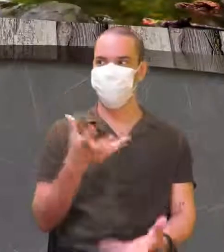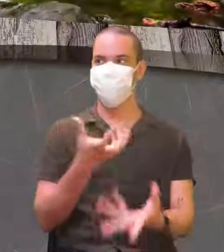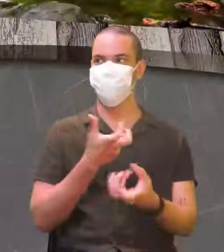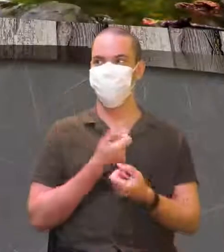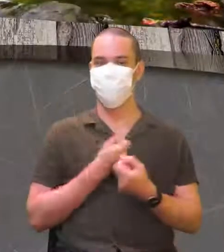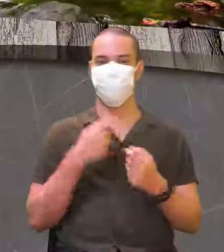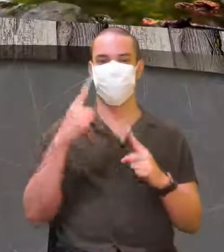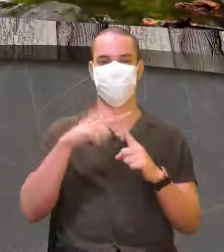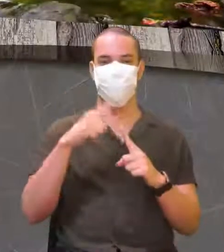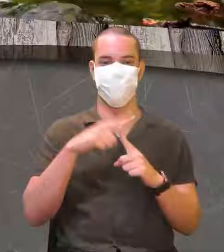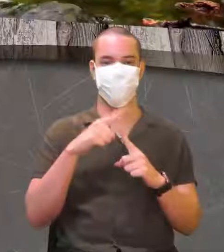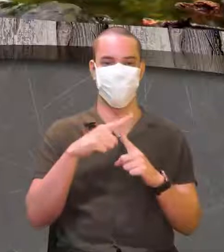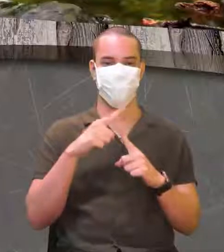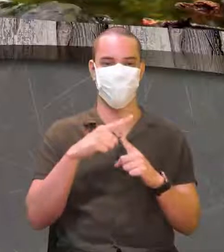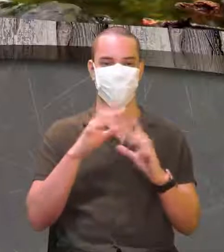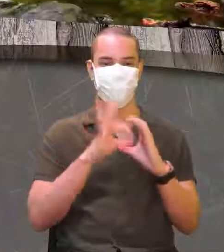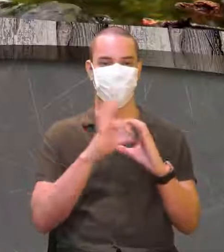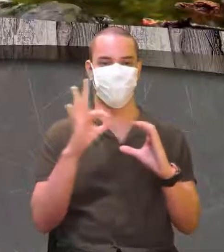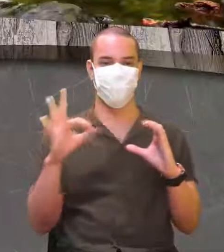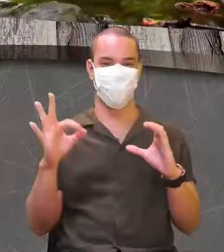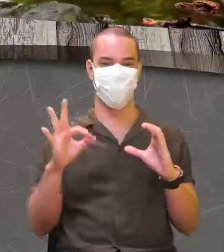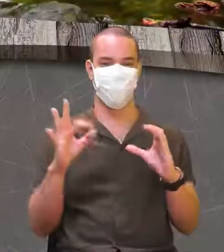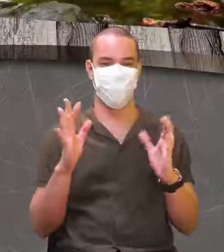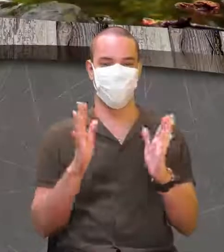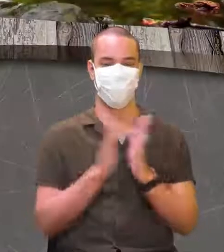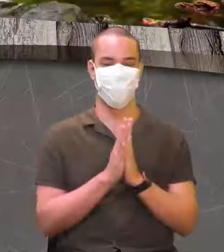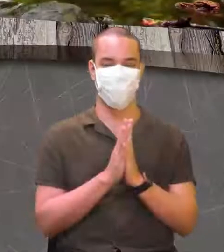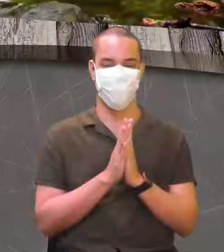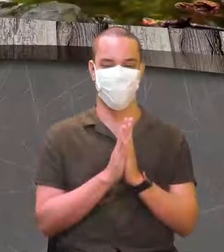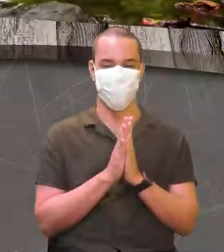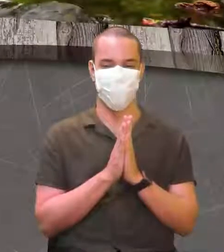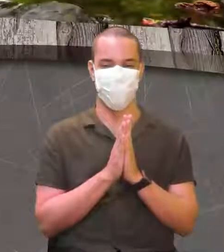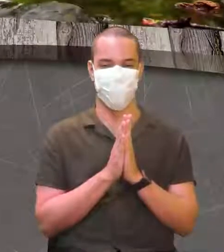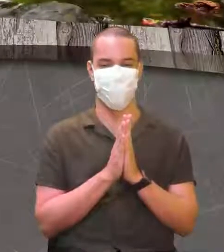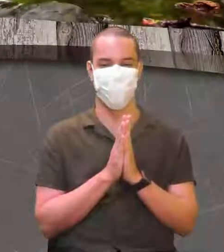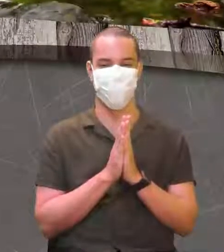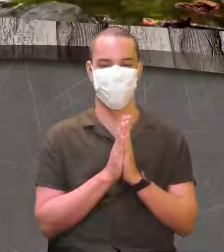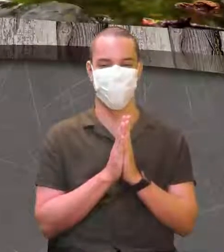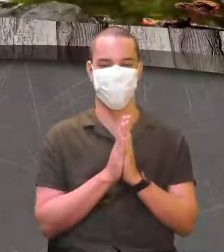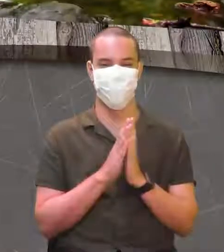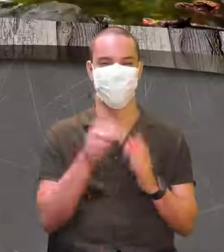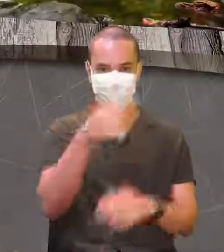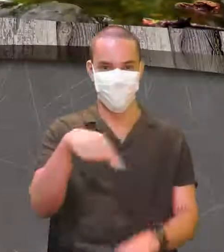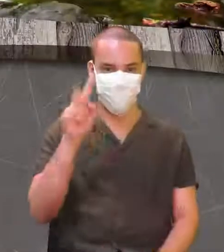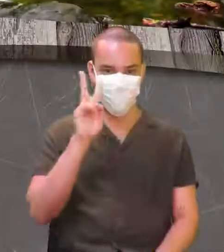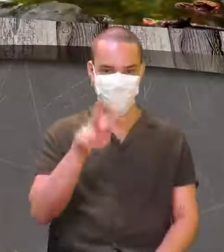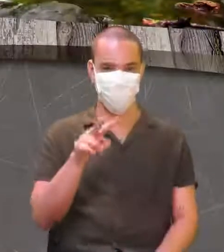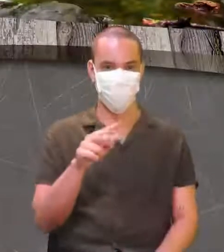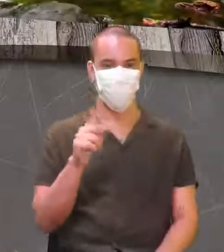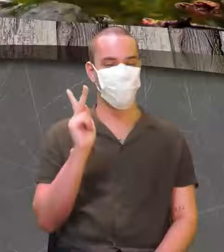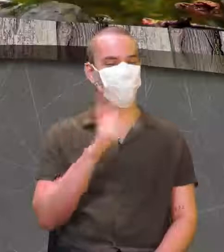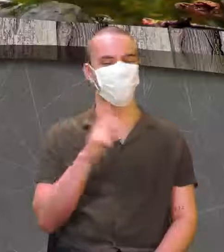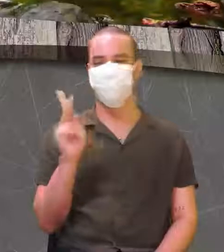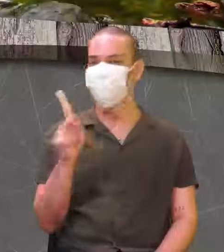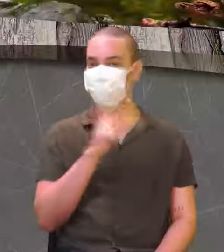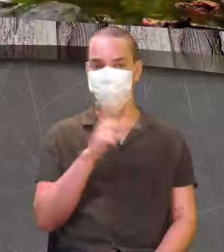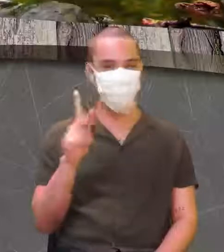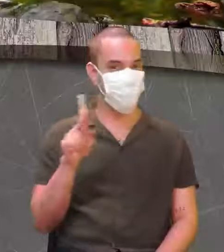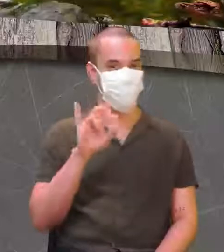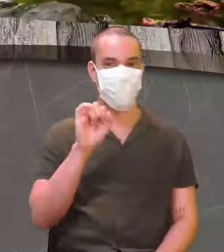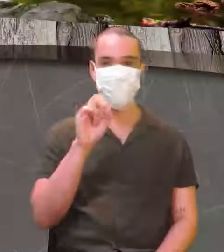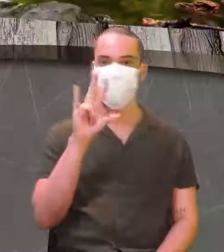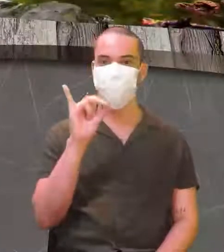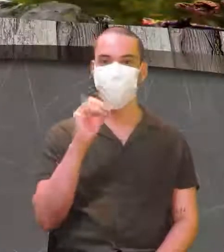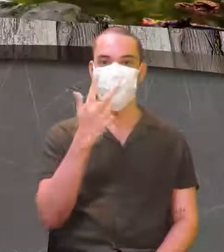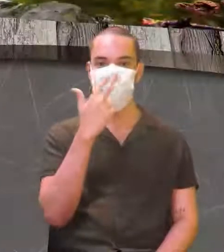alelo. Vou já brigar aqui com o prof. Vamos lá. Vocês estão vendo o que ele fez, gente? A gente passa cada uma aqui com esse